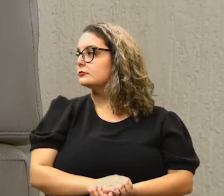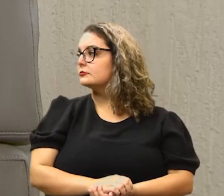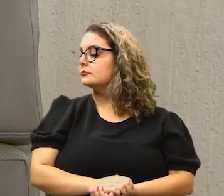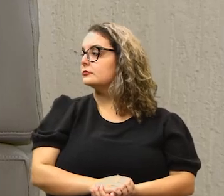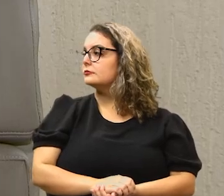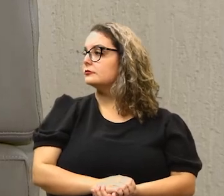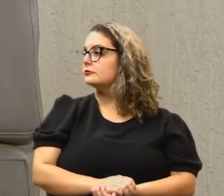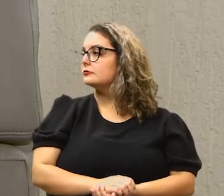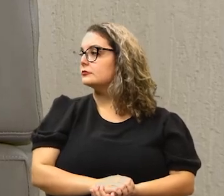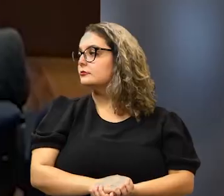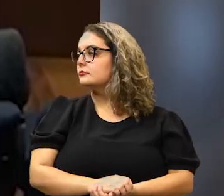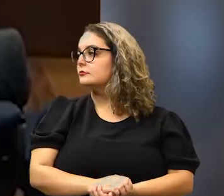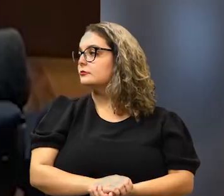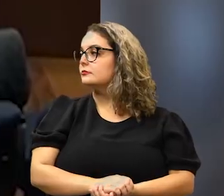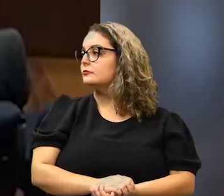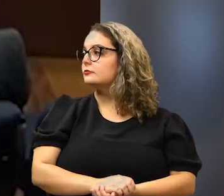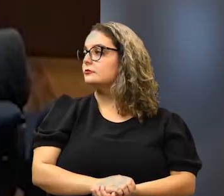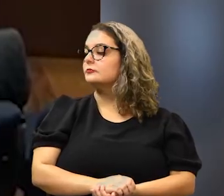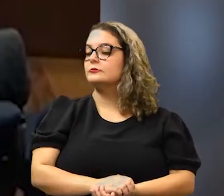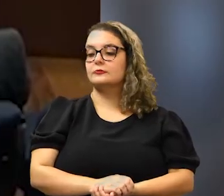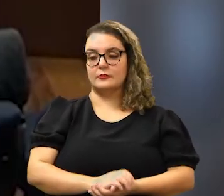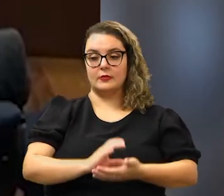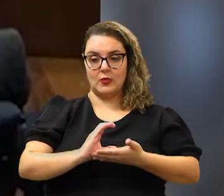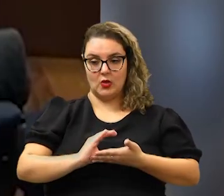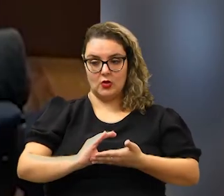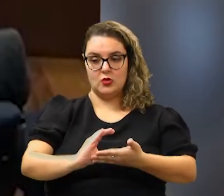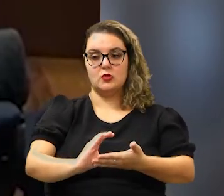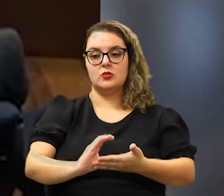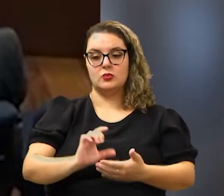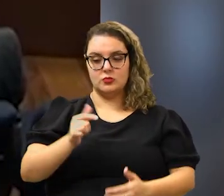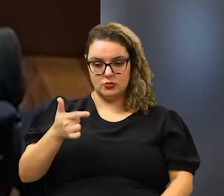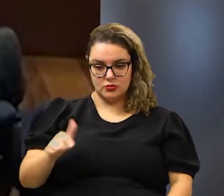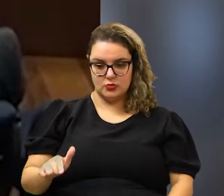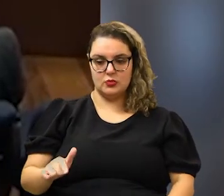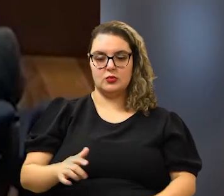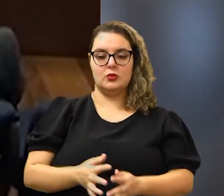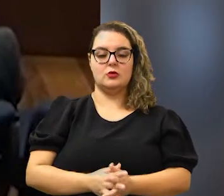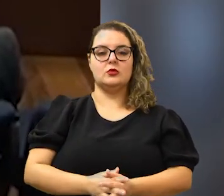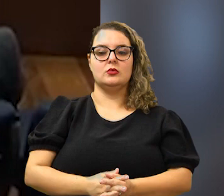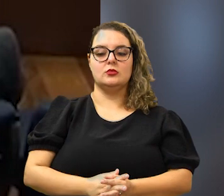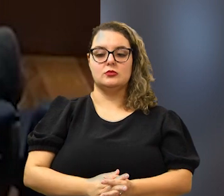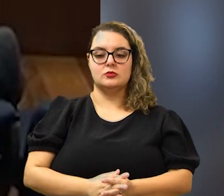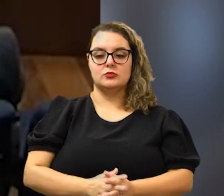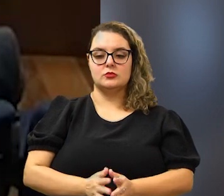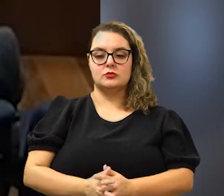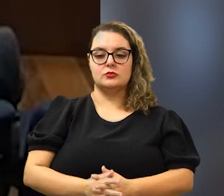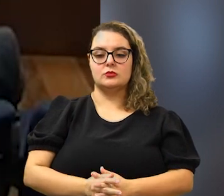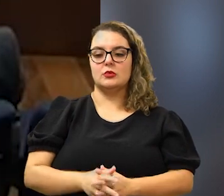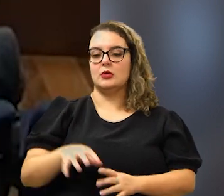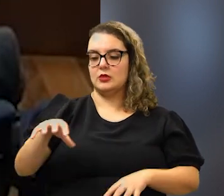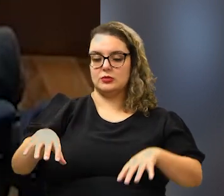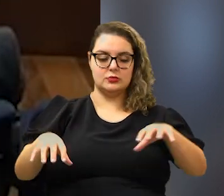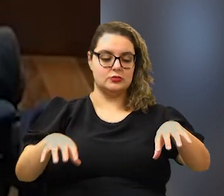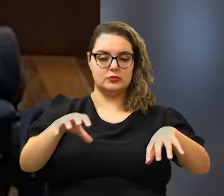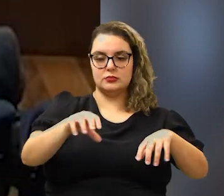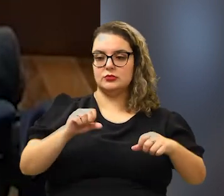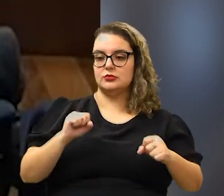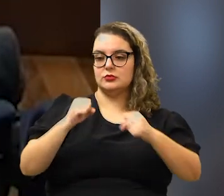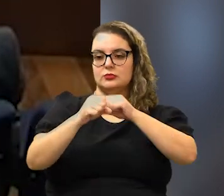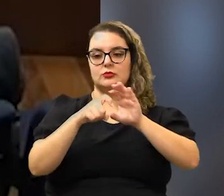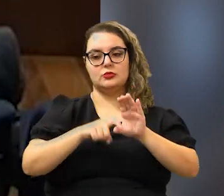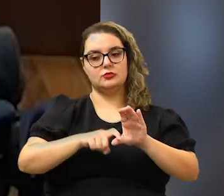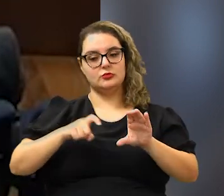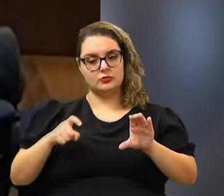sempre ativos, né? O Conselho ele é ativo porque a proteção animal é ativa, começa por aí. Então isso que é